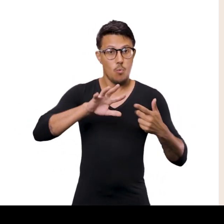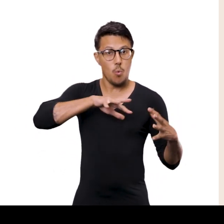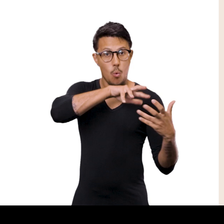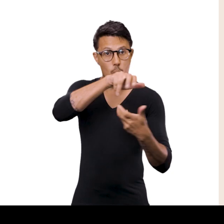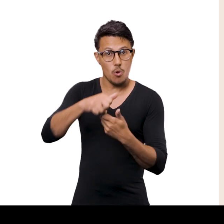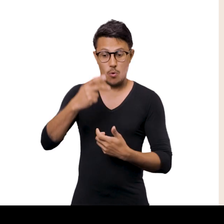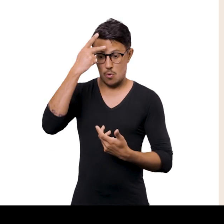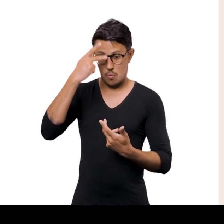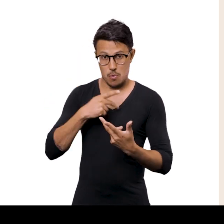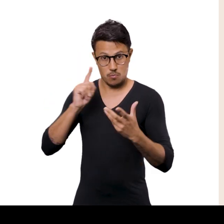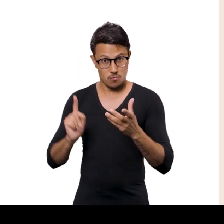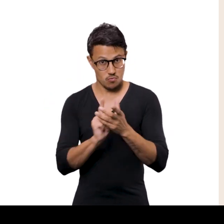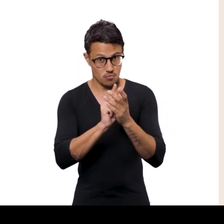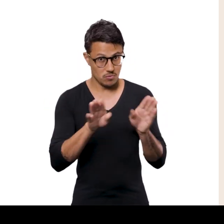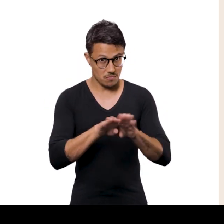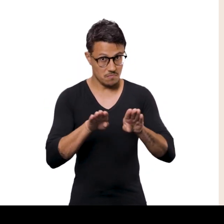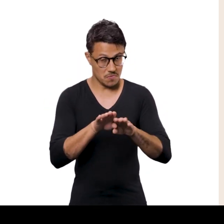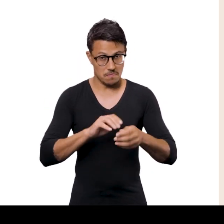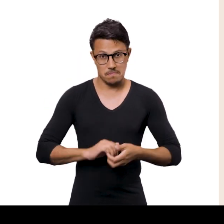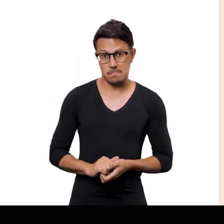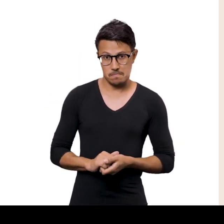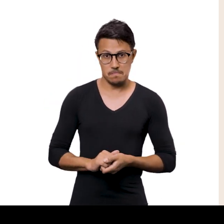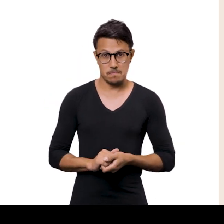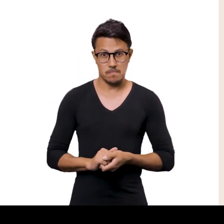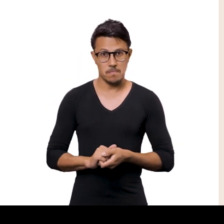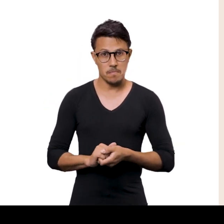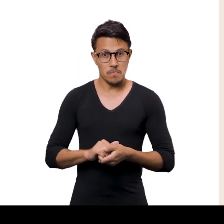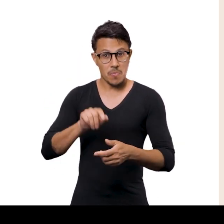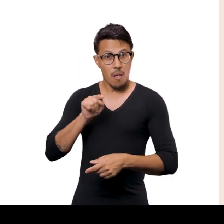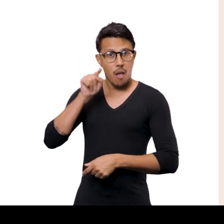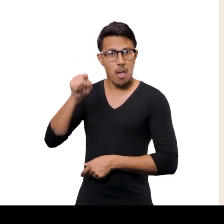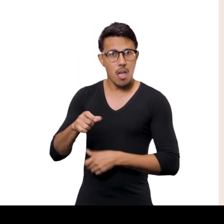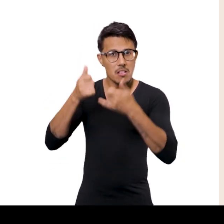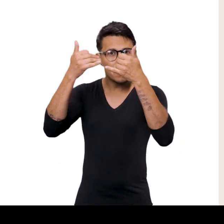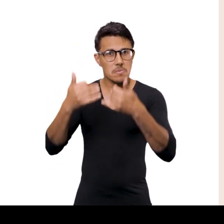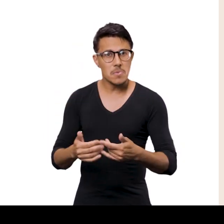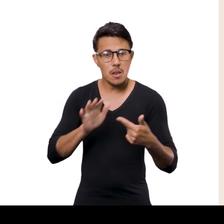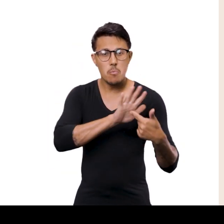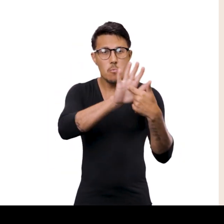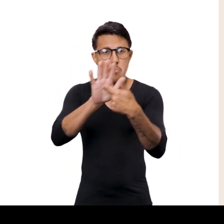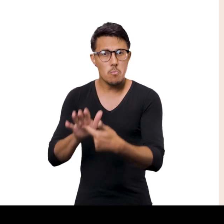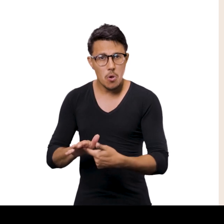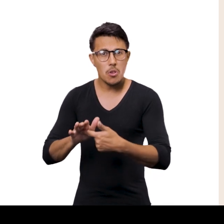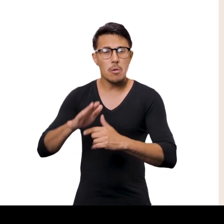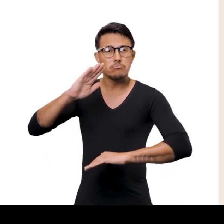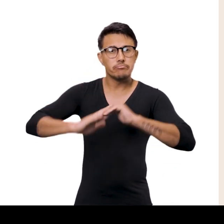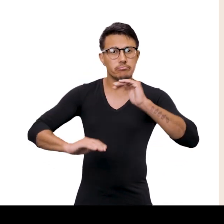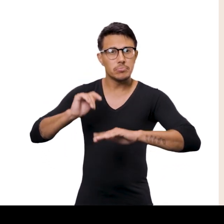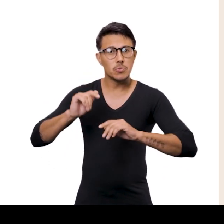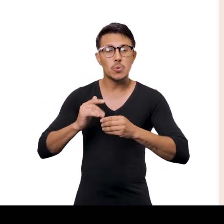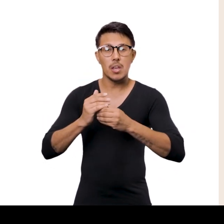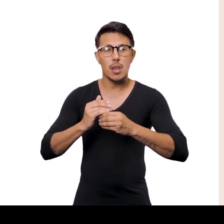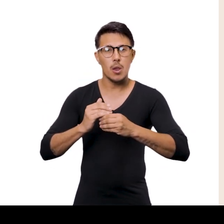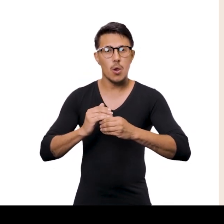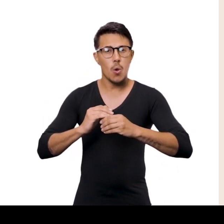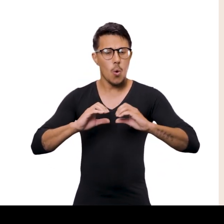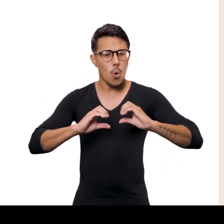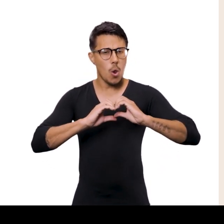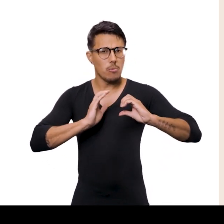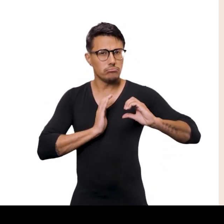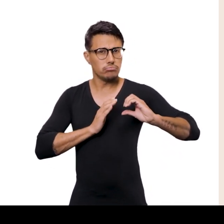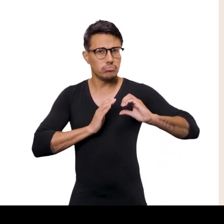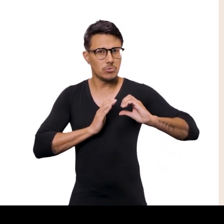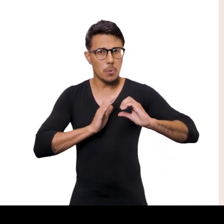mundo e sobre si mesmo. O artista traz em seu trabalho o coração como motivo